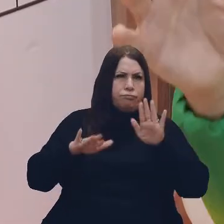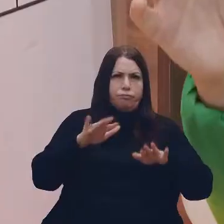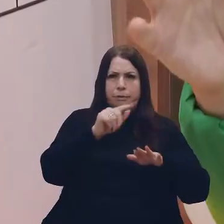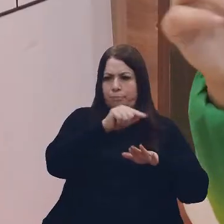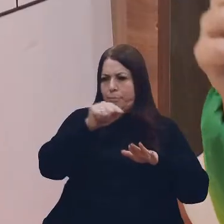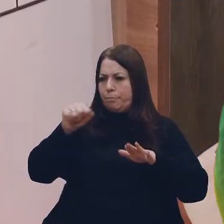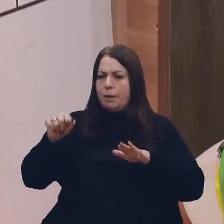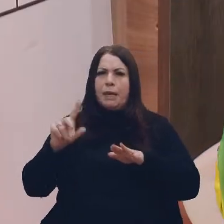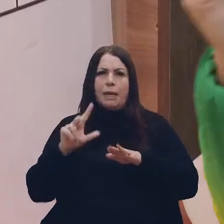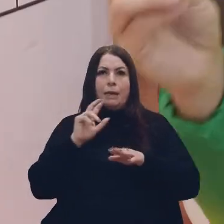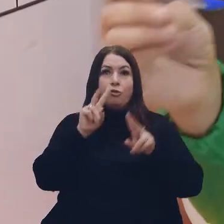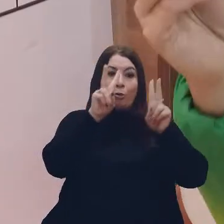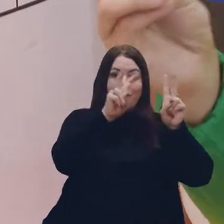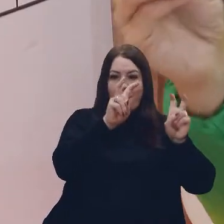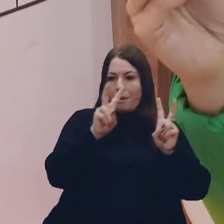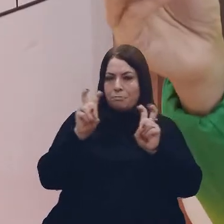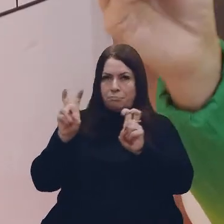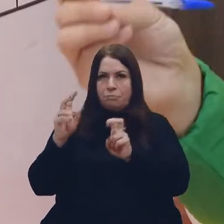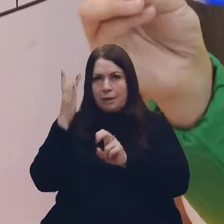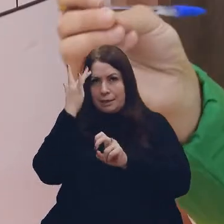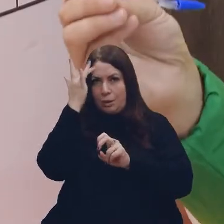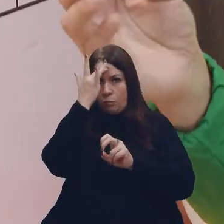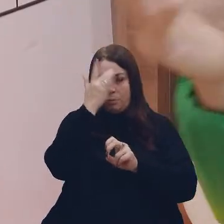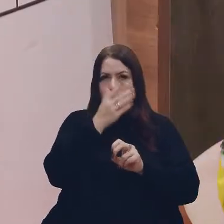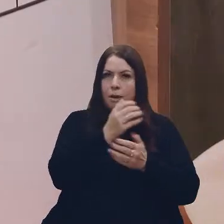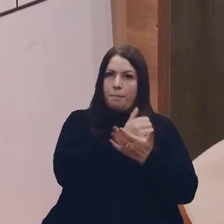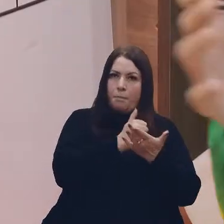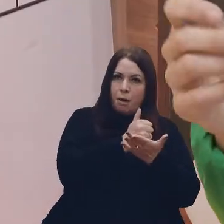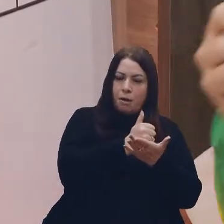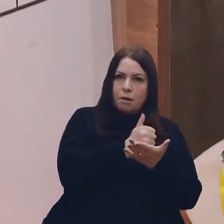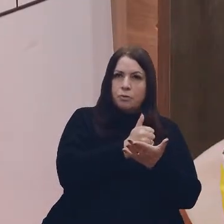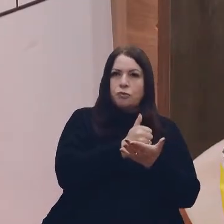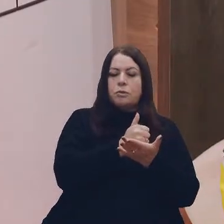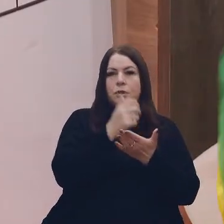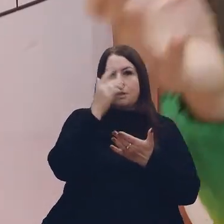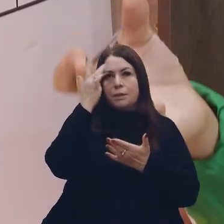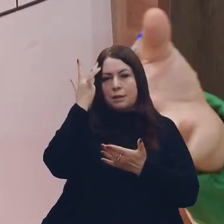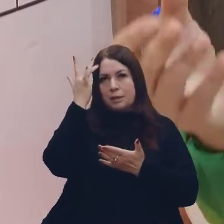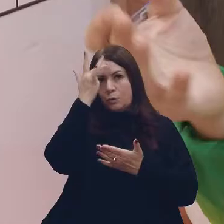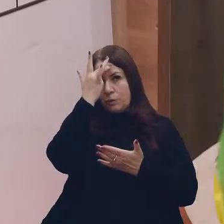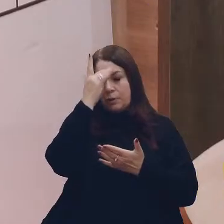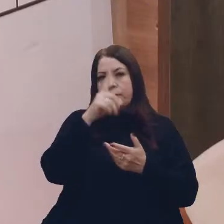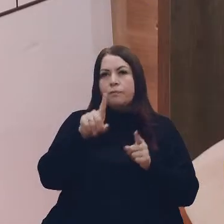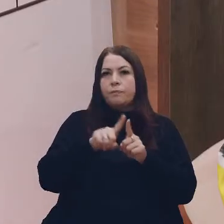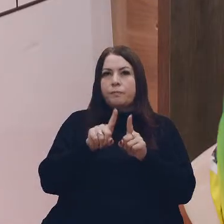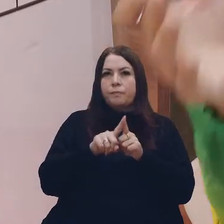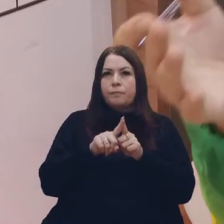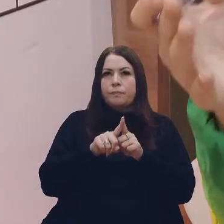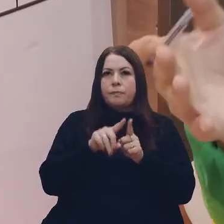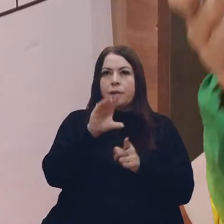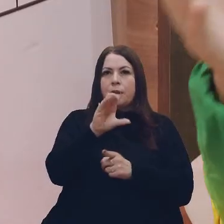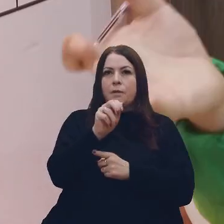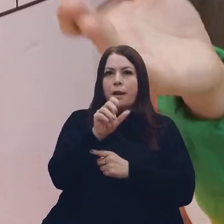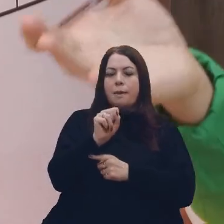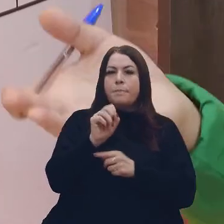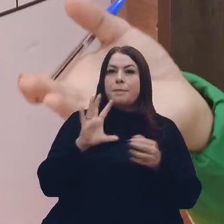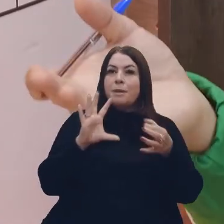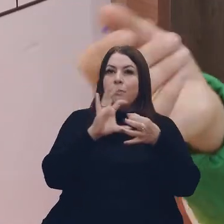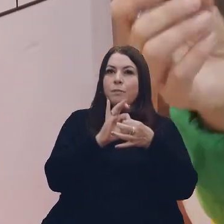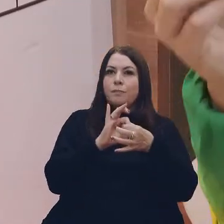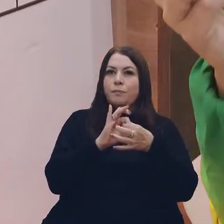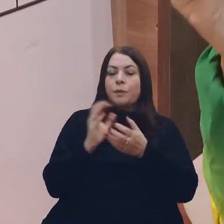dividido por temas, né? Saúde mental básica e saúde mental. E tem também os CAPS ligados